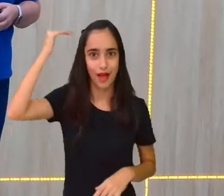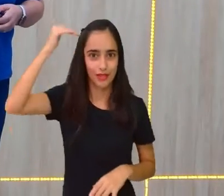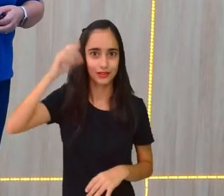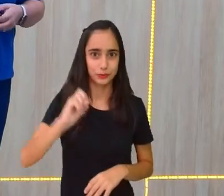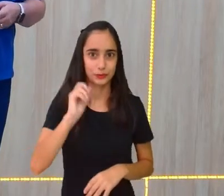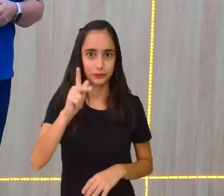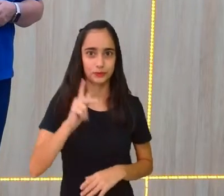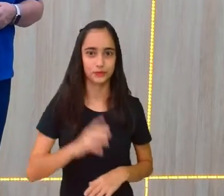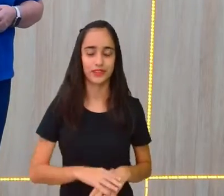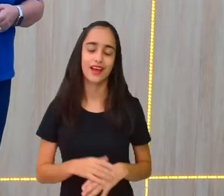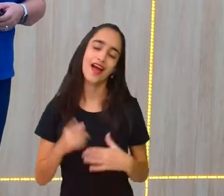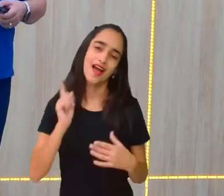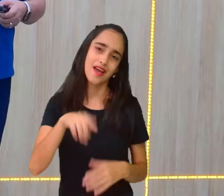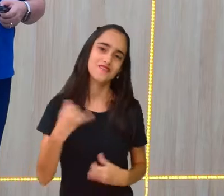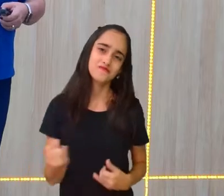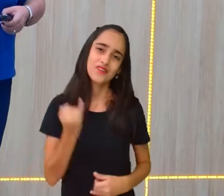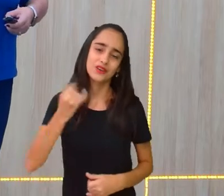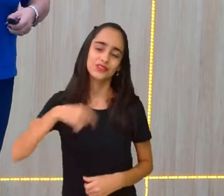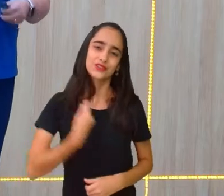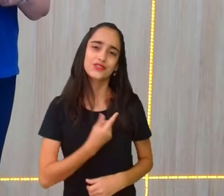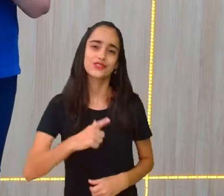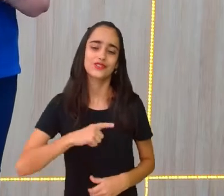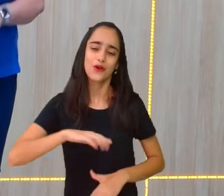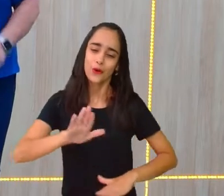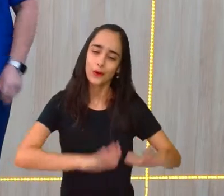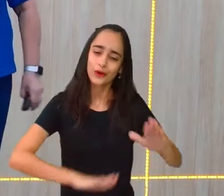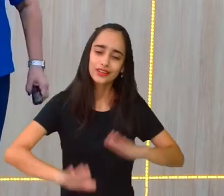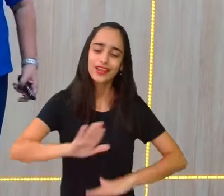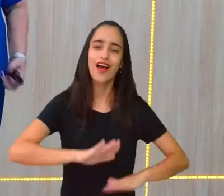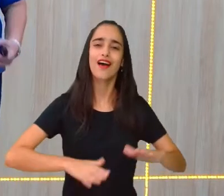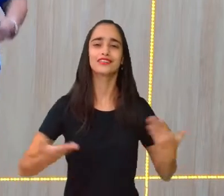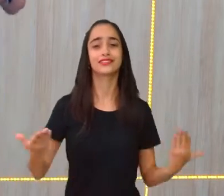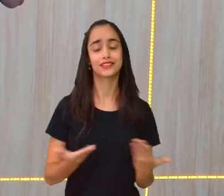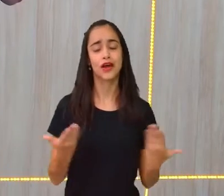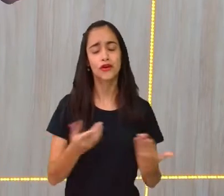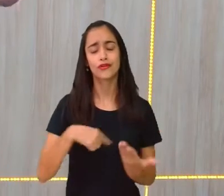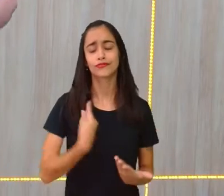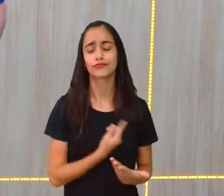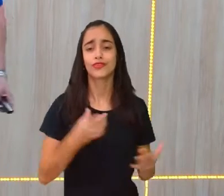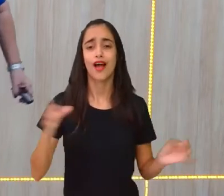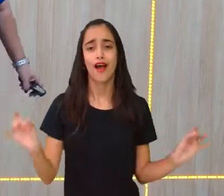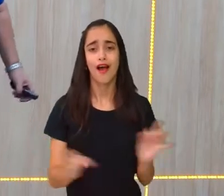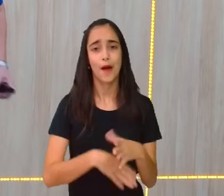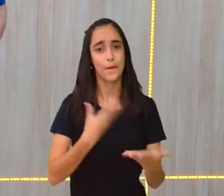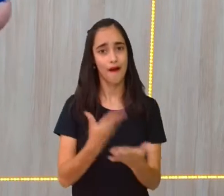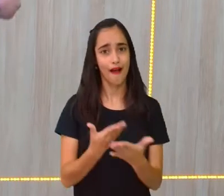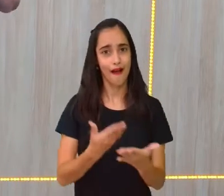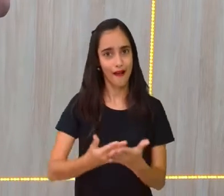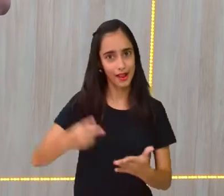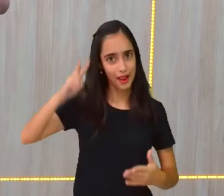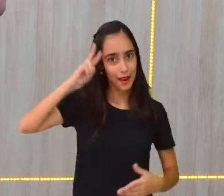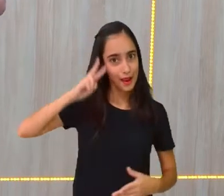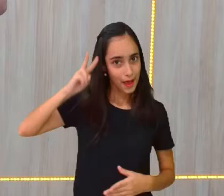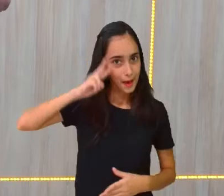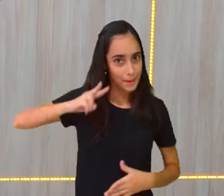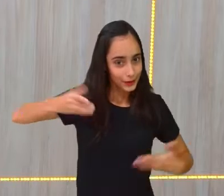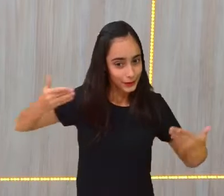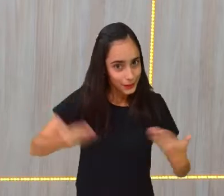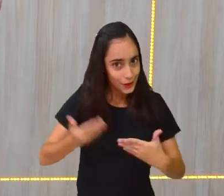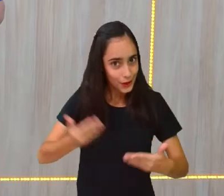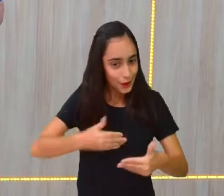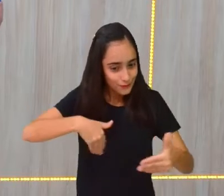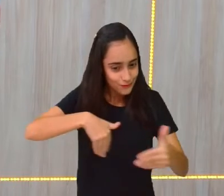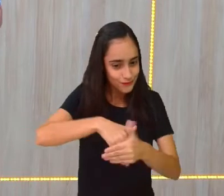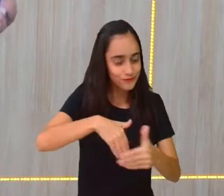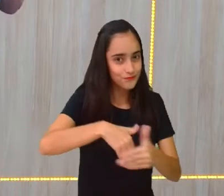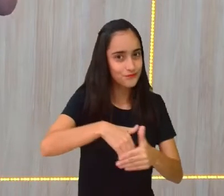nosso cuidado, do nosso olhar. E agora, a gente já está partindo, né? Lembrando que hoje, né? O jogo precisa